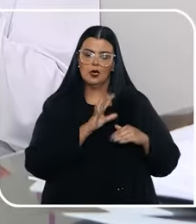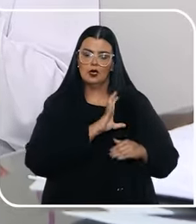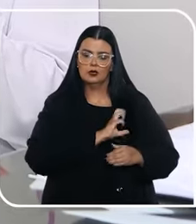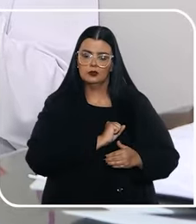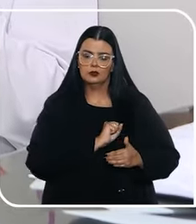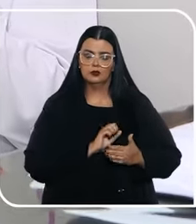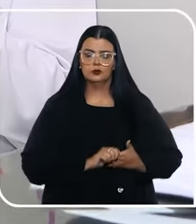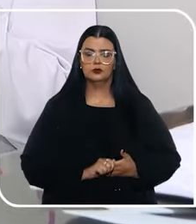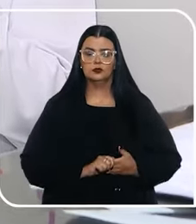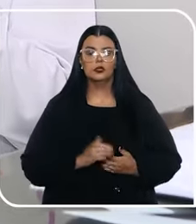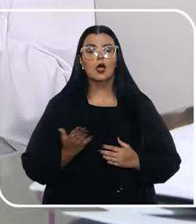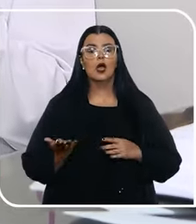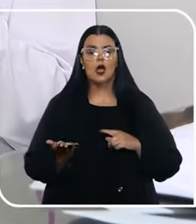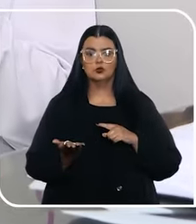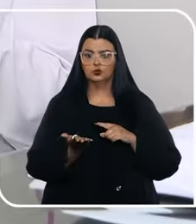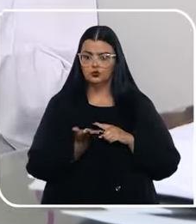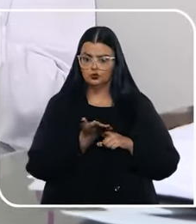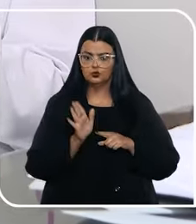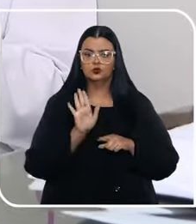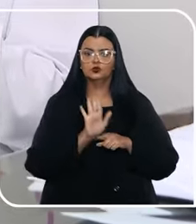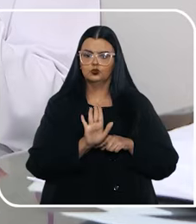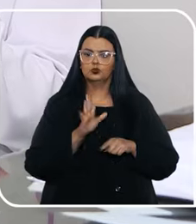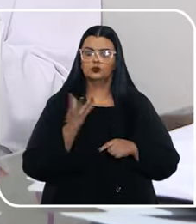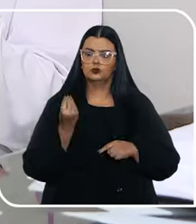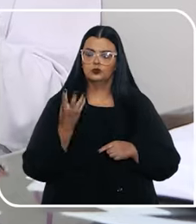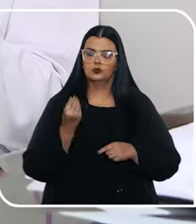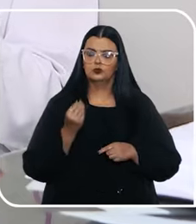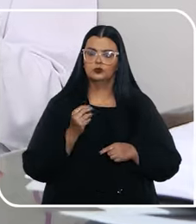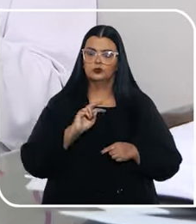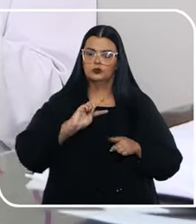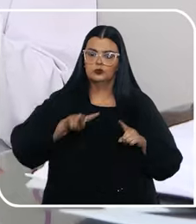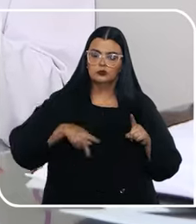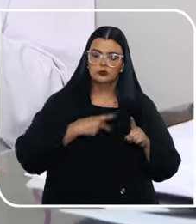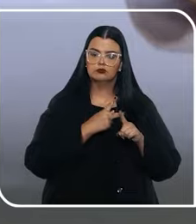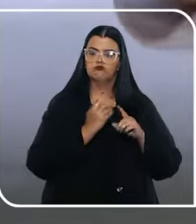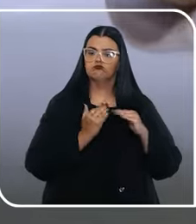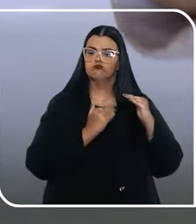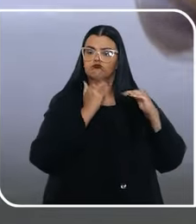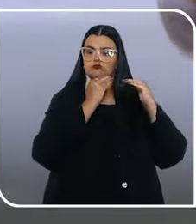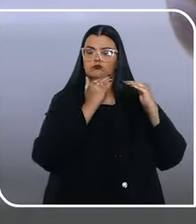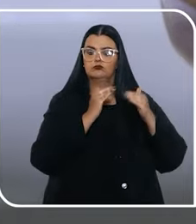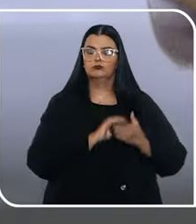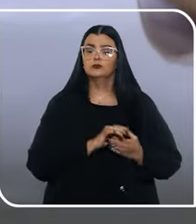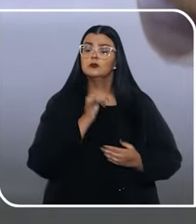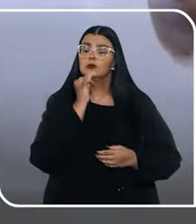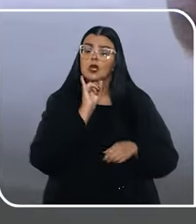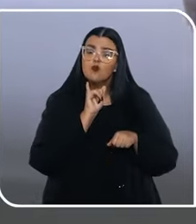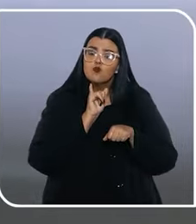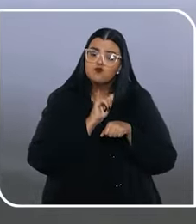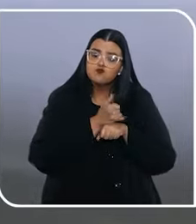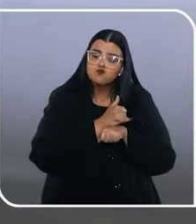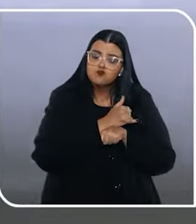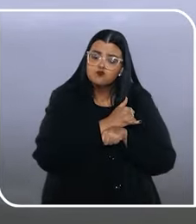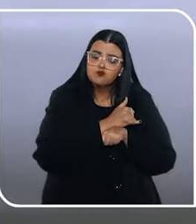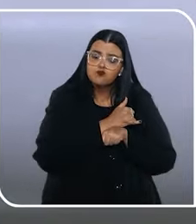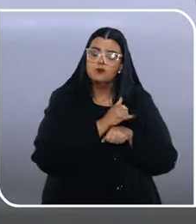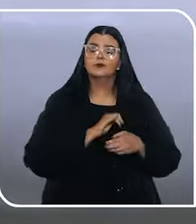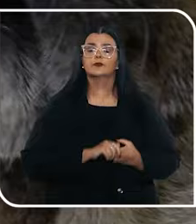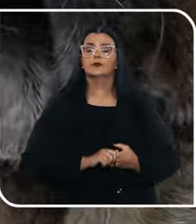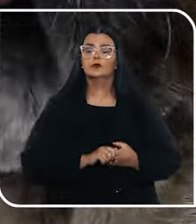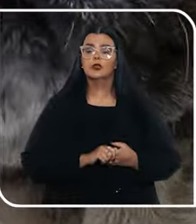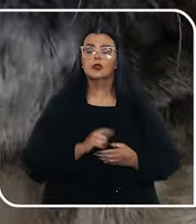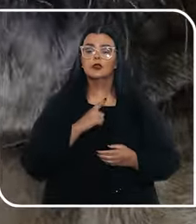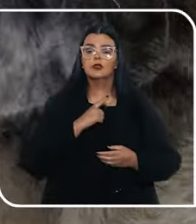carinho, né? Isso ajuda muito a aumentar a longevidade. Ela tá gordinha é porque ela tem